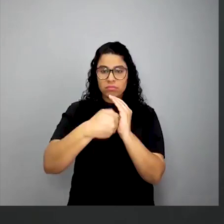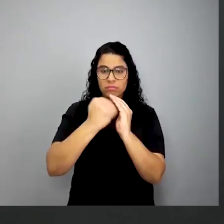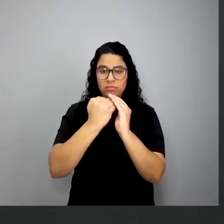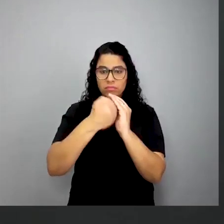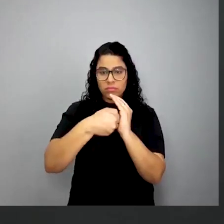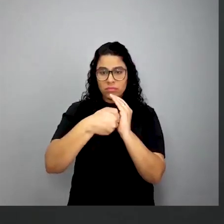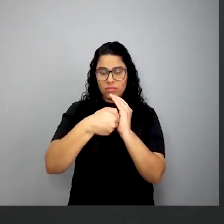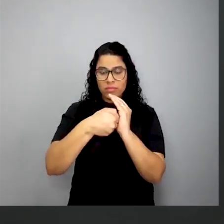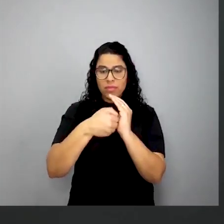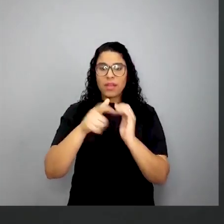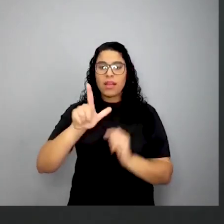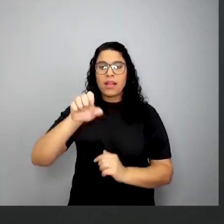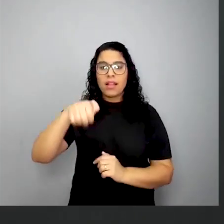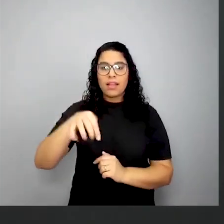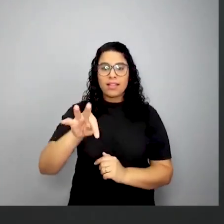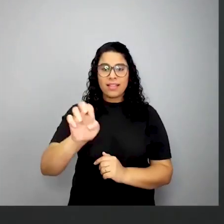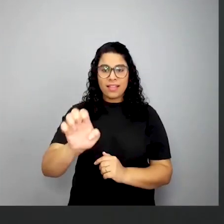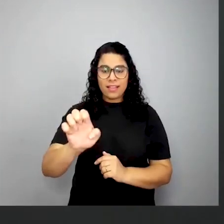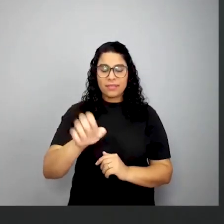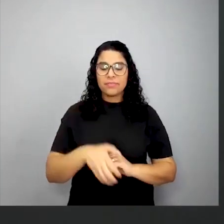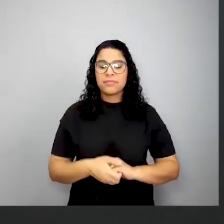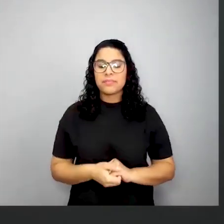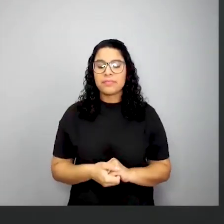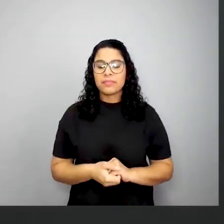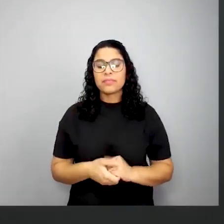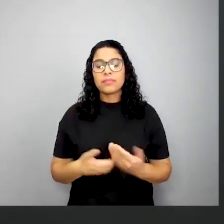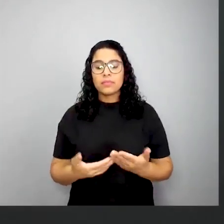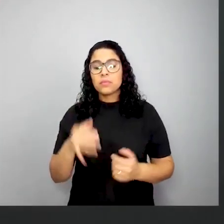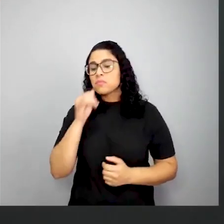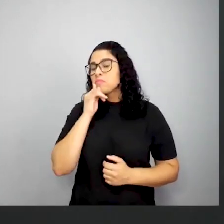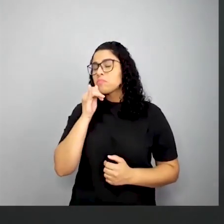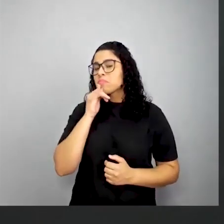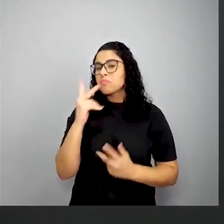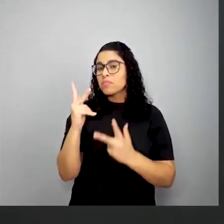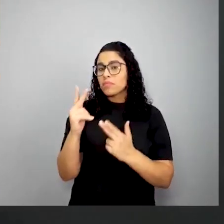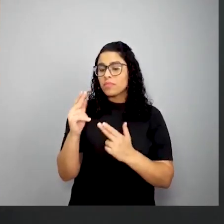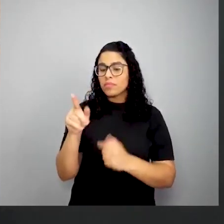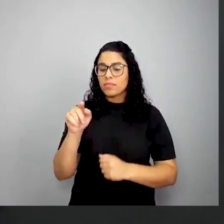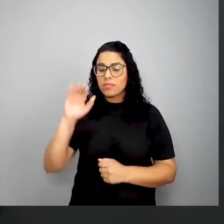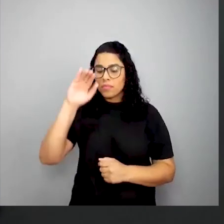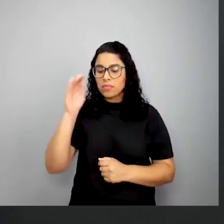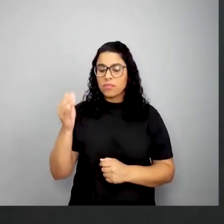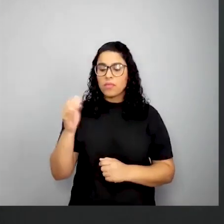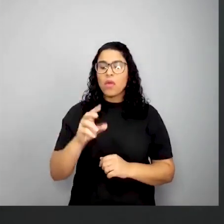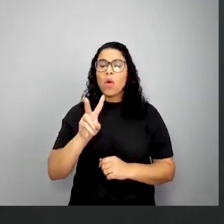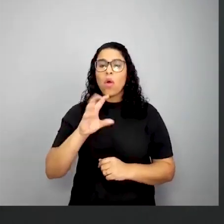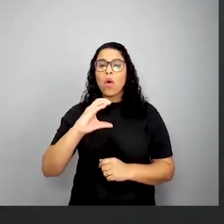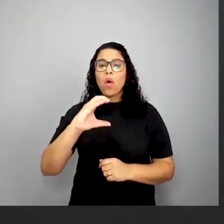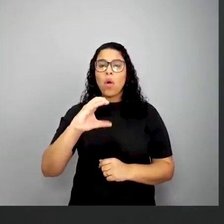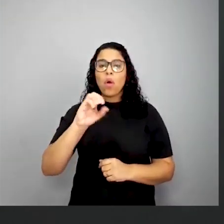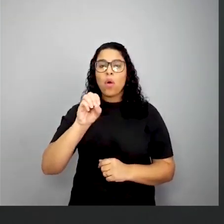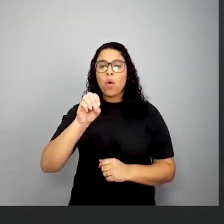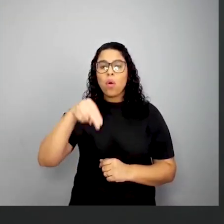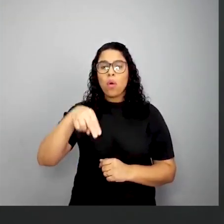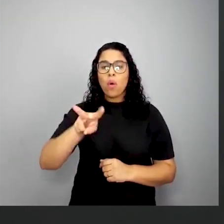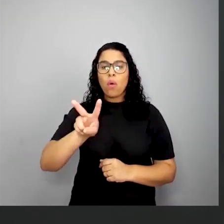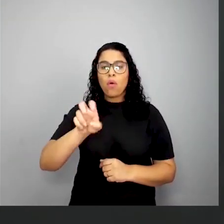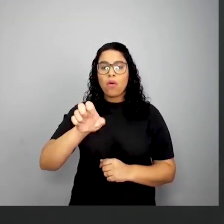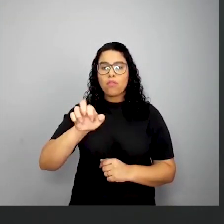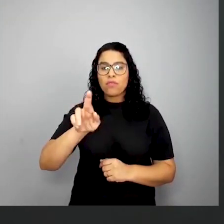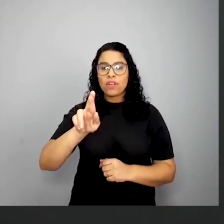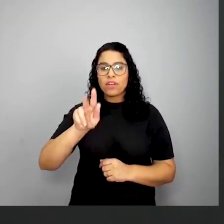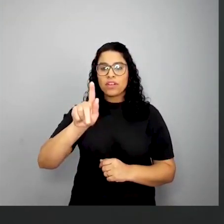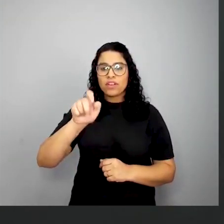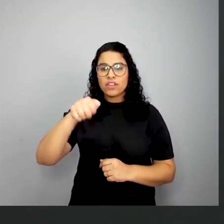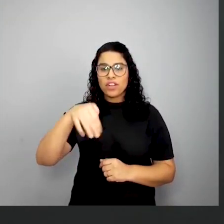lente, elas são lentes nesse modelo aqui, ó, do tipo convergente ou convexa. Esse